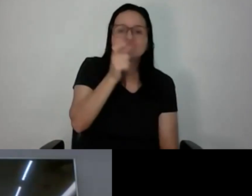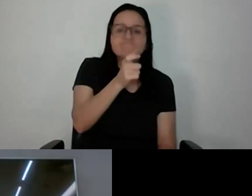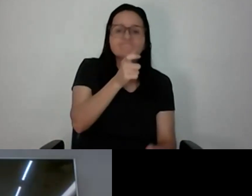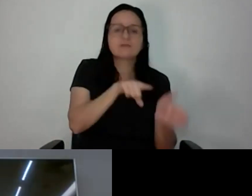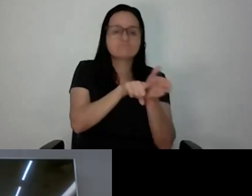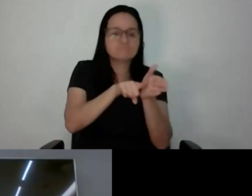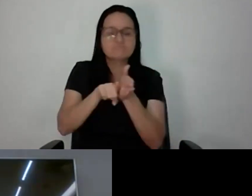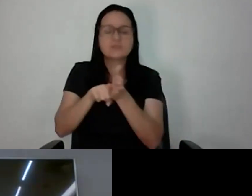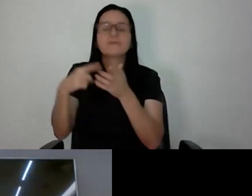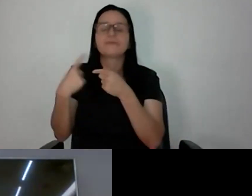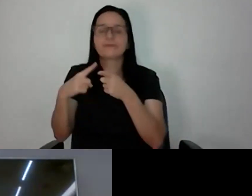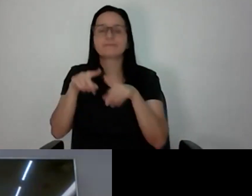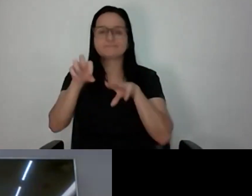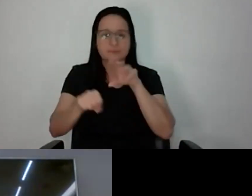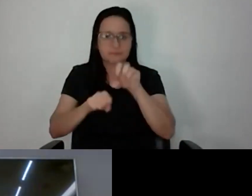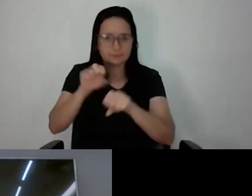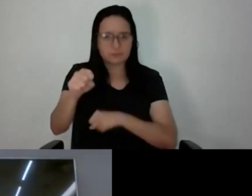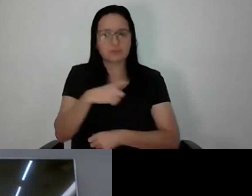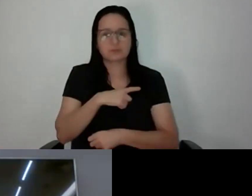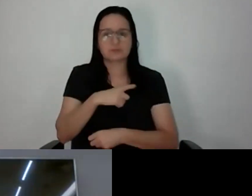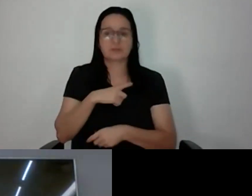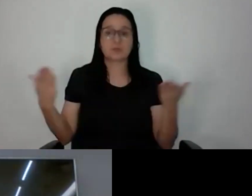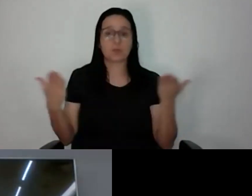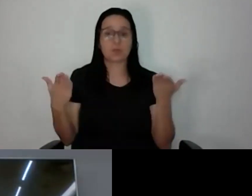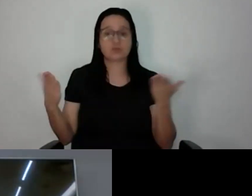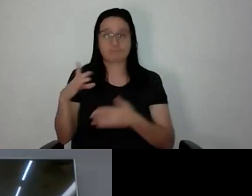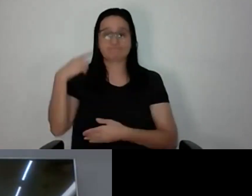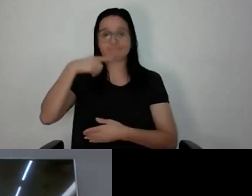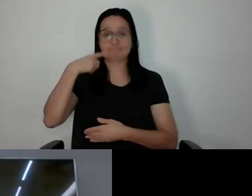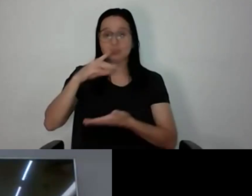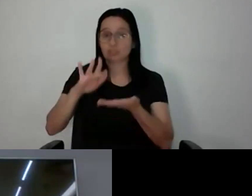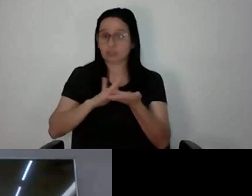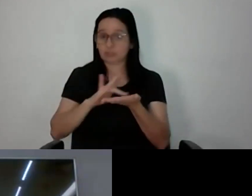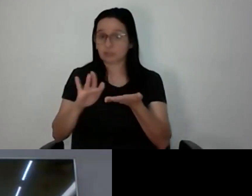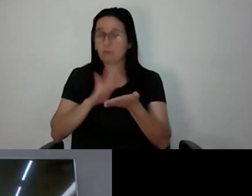isso porque hoje eu trabalho com direito digital, mas toda a minha trajetória, por exemplo,